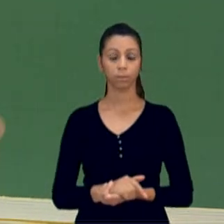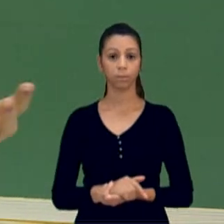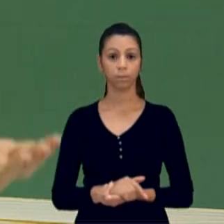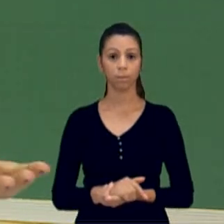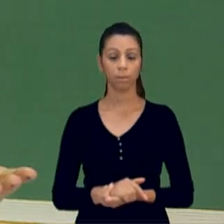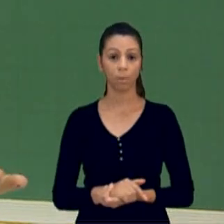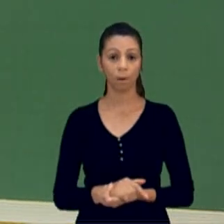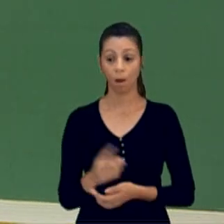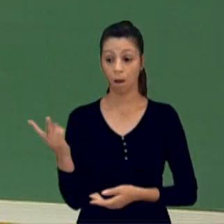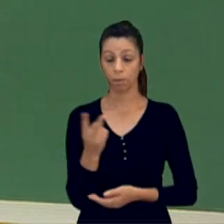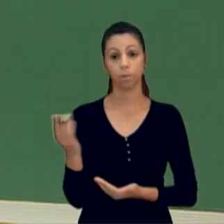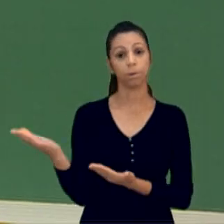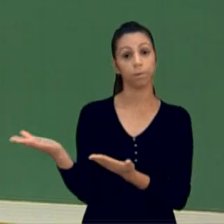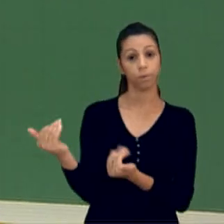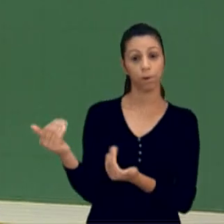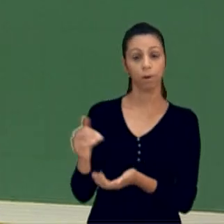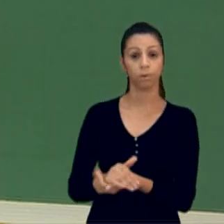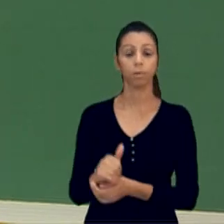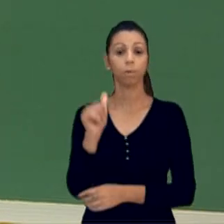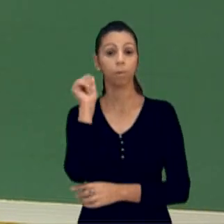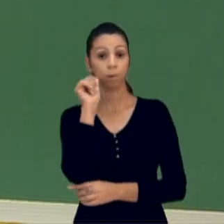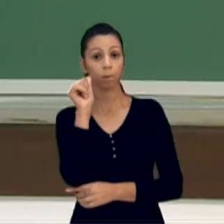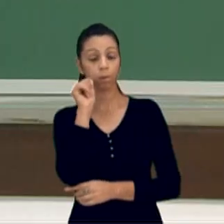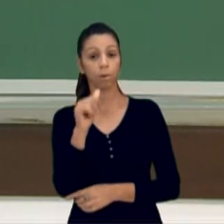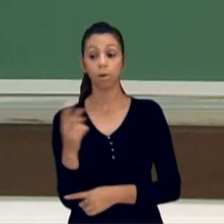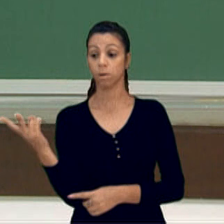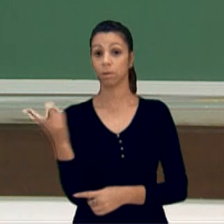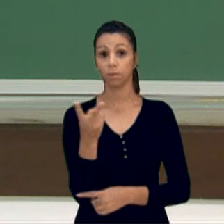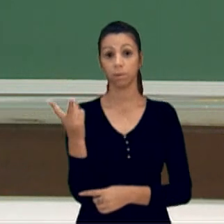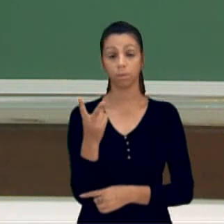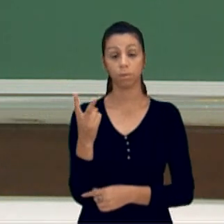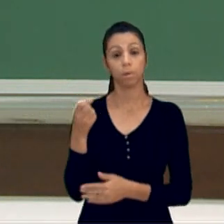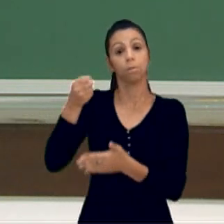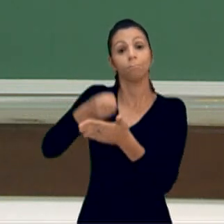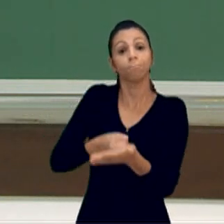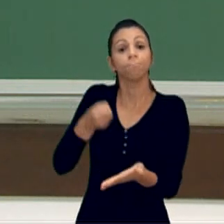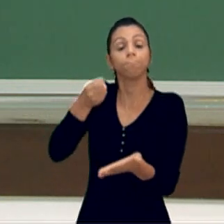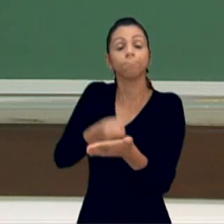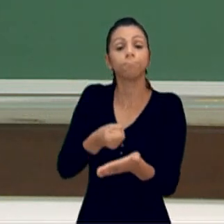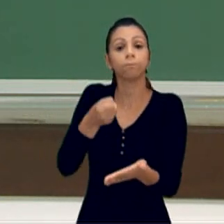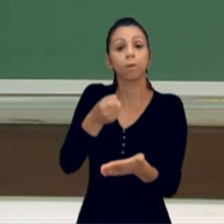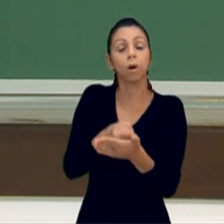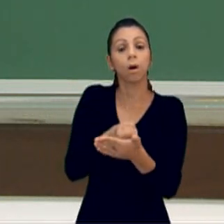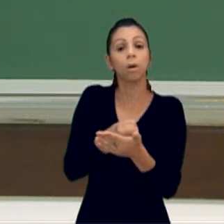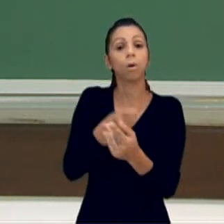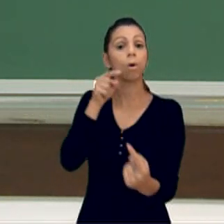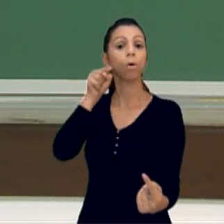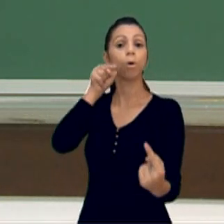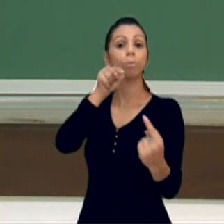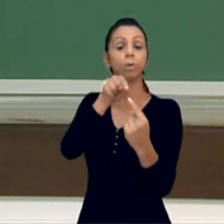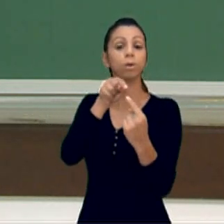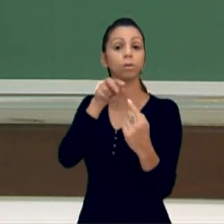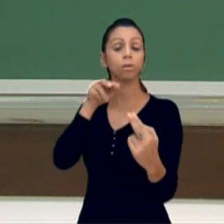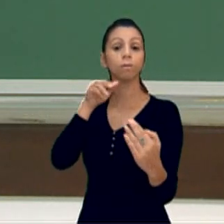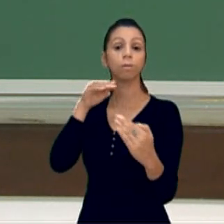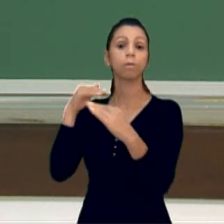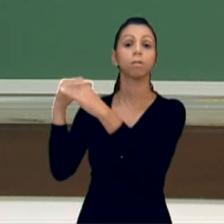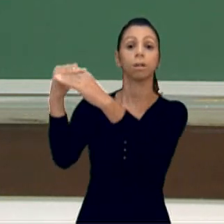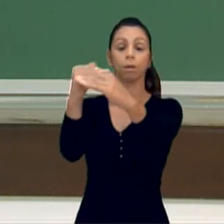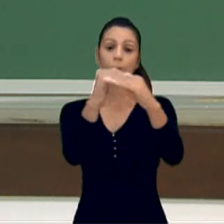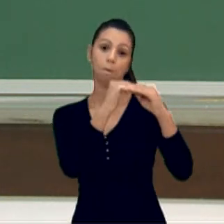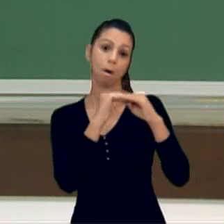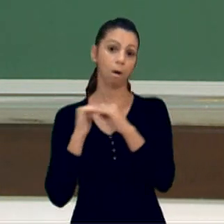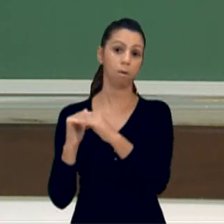são jovens, são mulheres e as duas lutam por um mesmo ideal, que é, ela defende